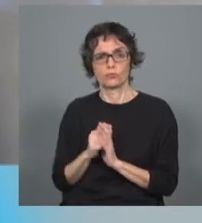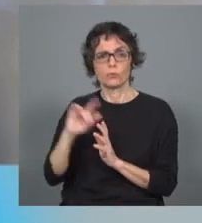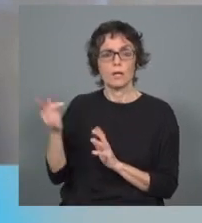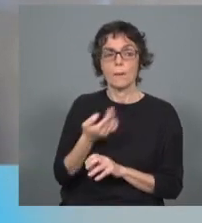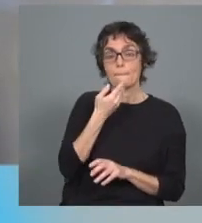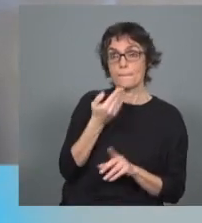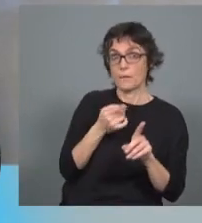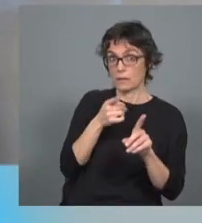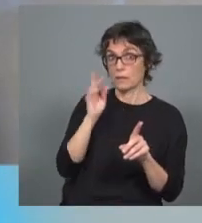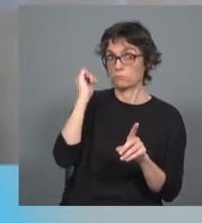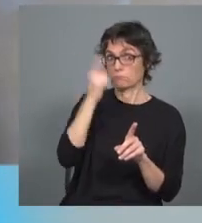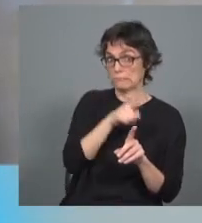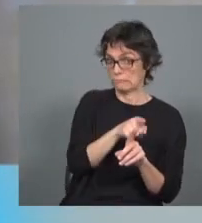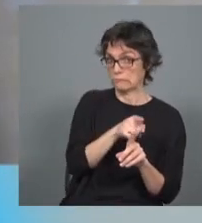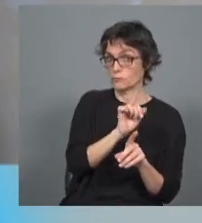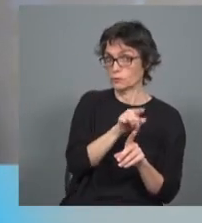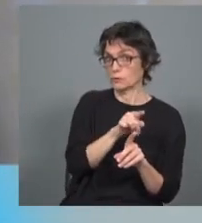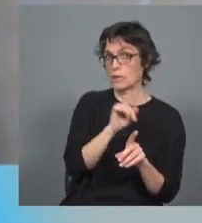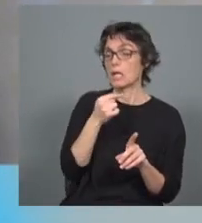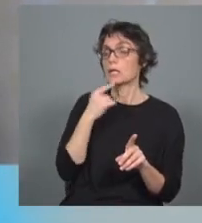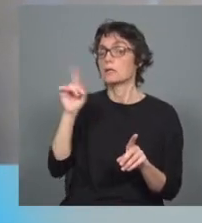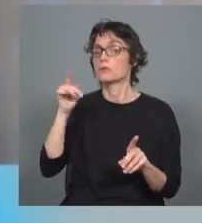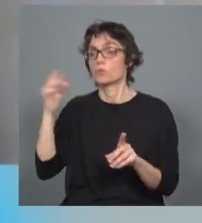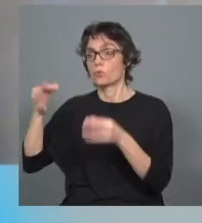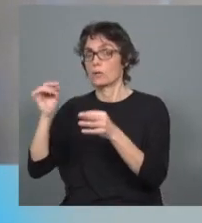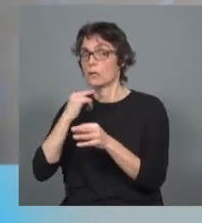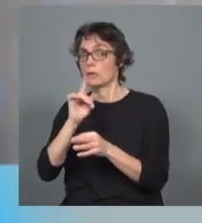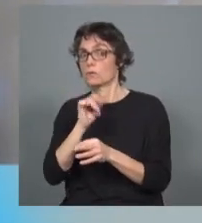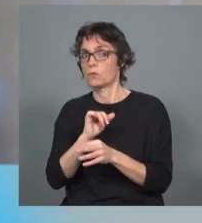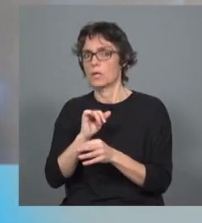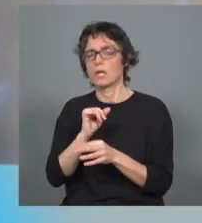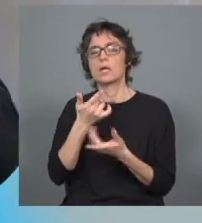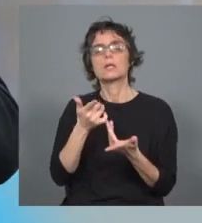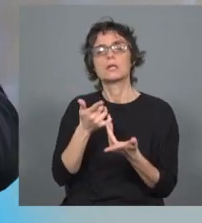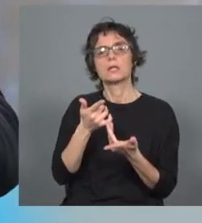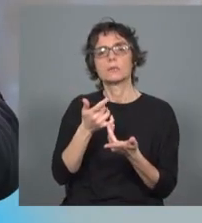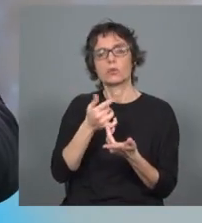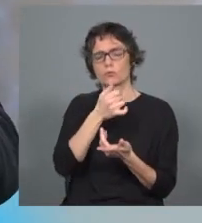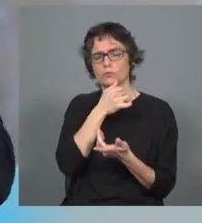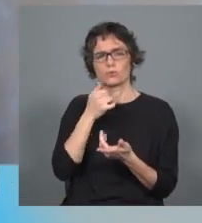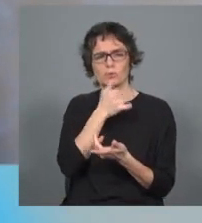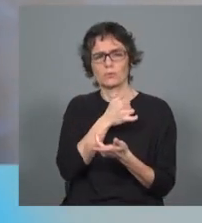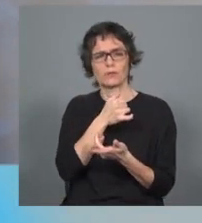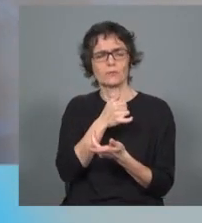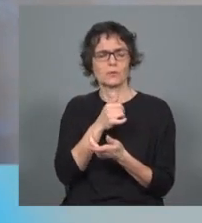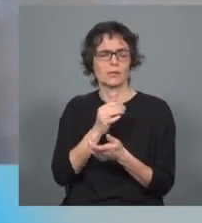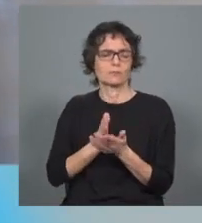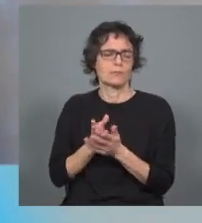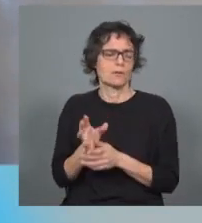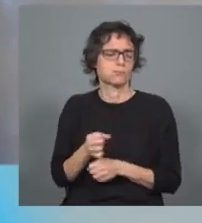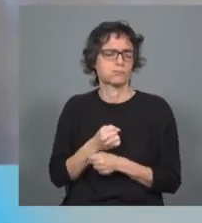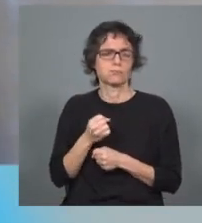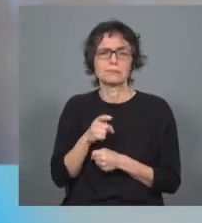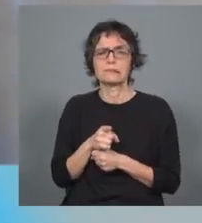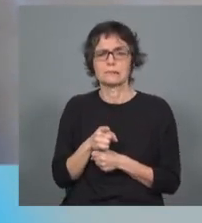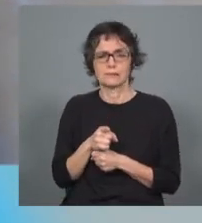República, disse que a parte do sofrimento intolerável estava suficientemente determinada, portanto não declarou inconstitucional, mas